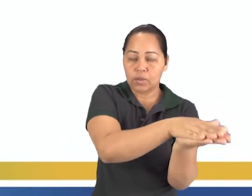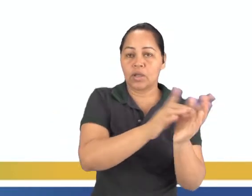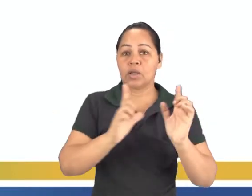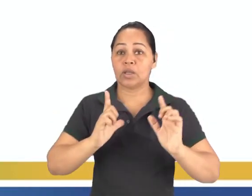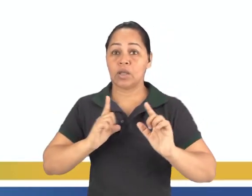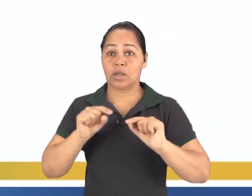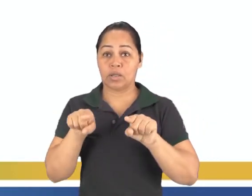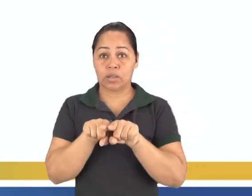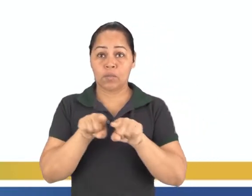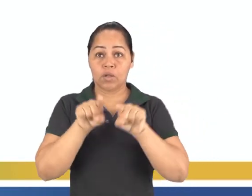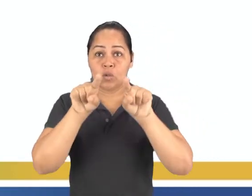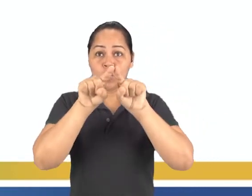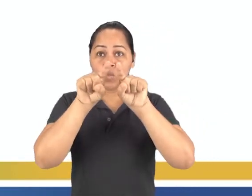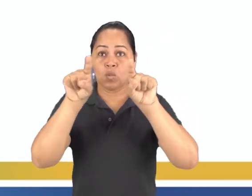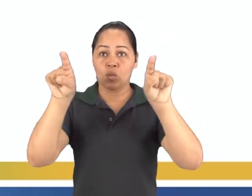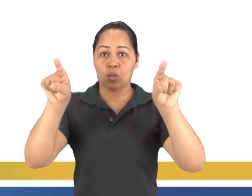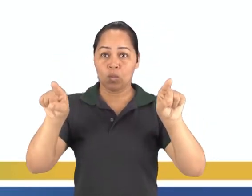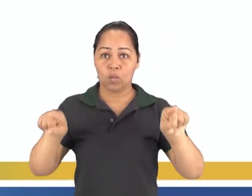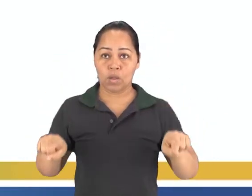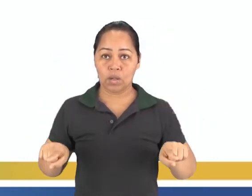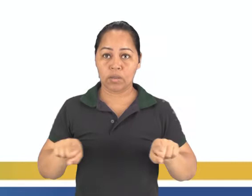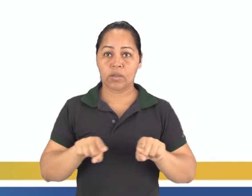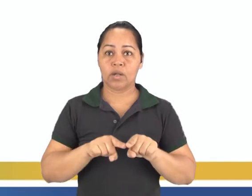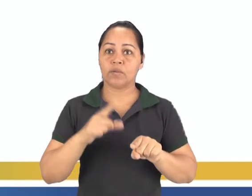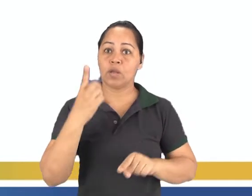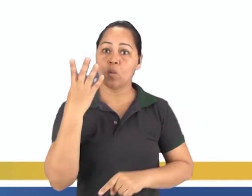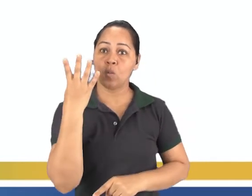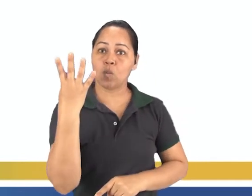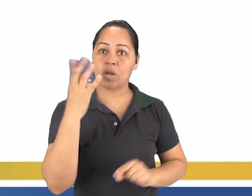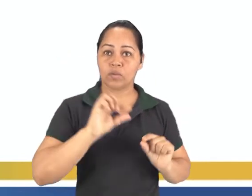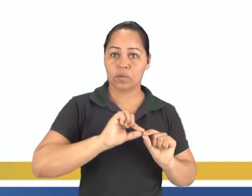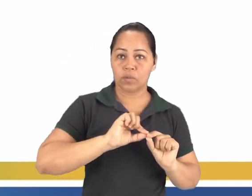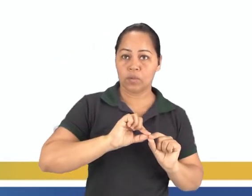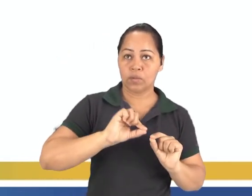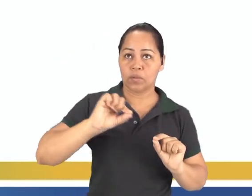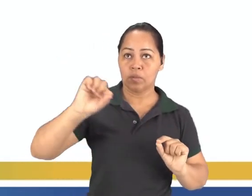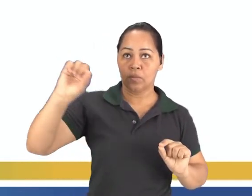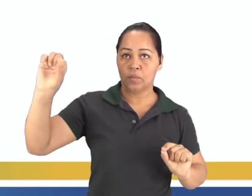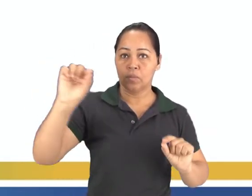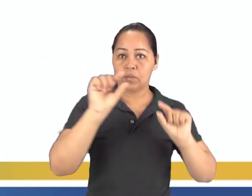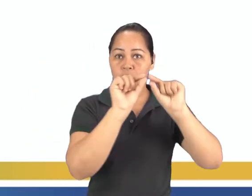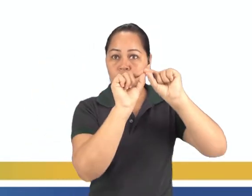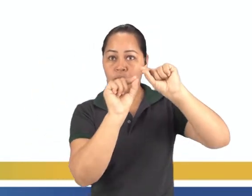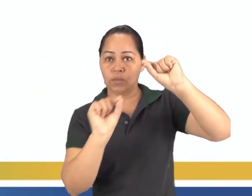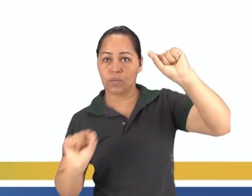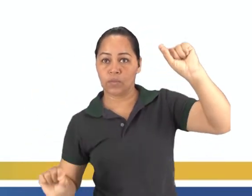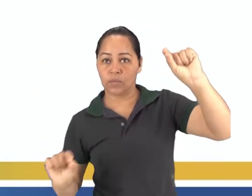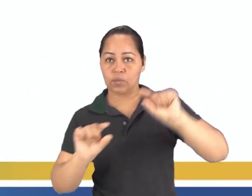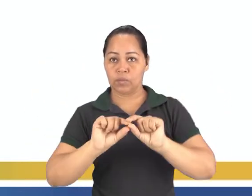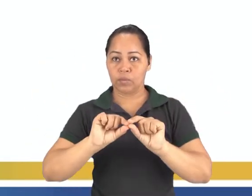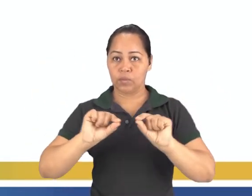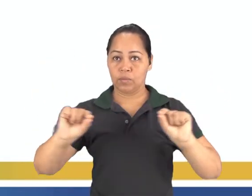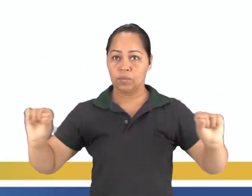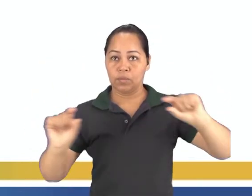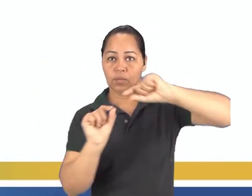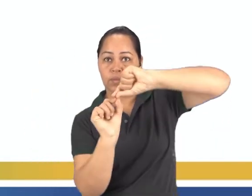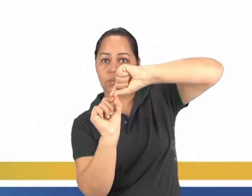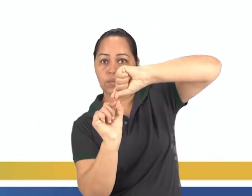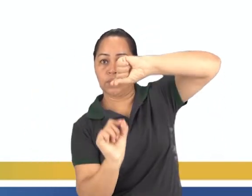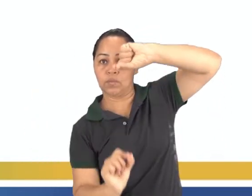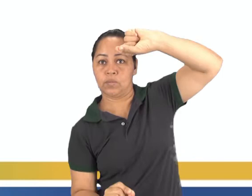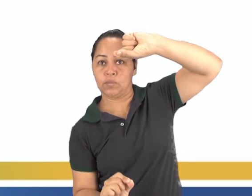ele já aparece com 4 eixos de simetria, percebe? Que são figuras que estão se repetindo,